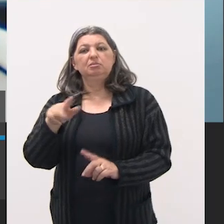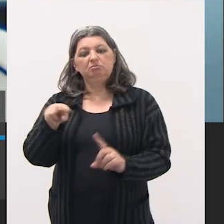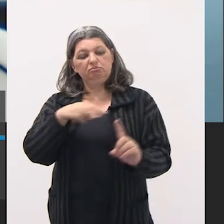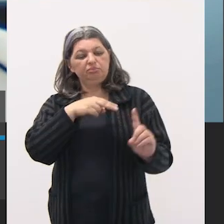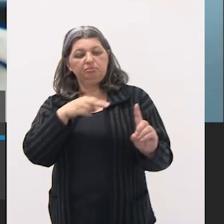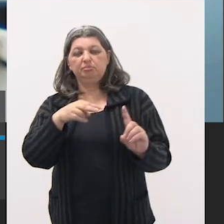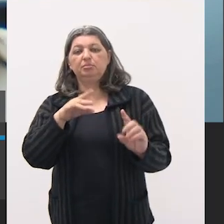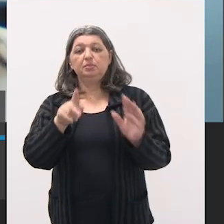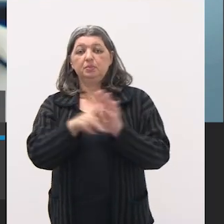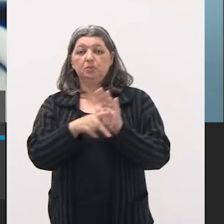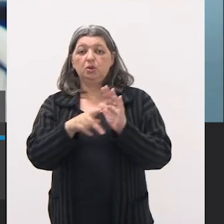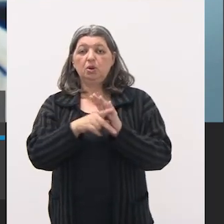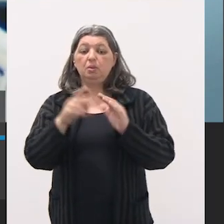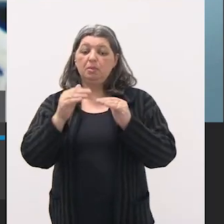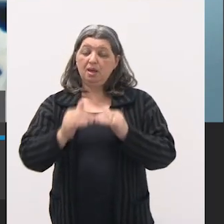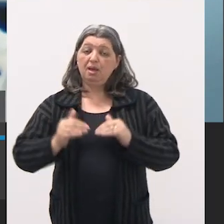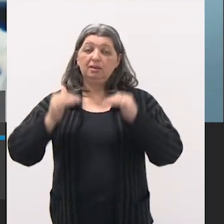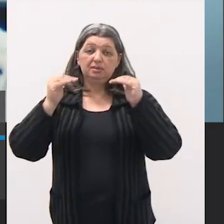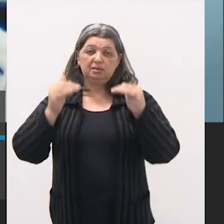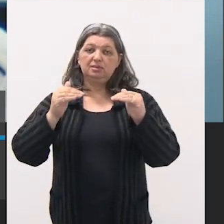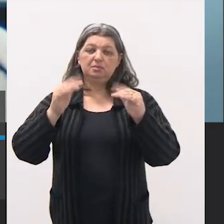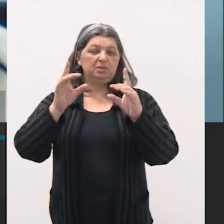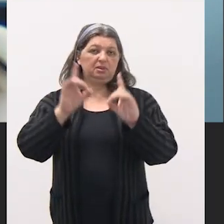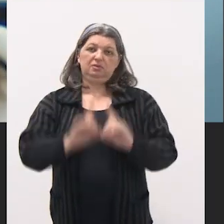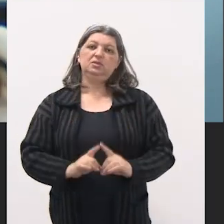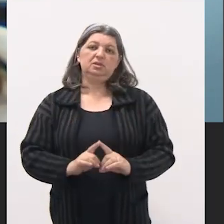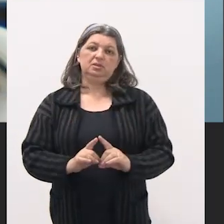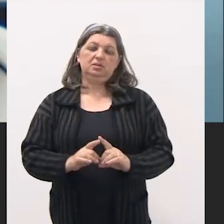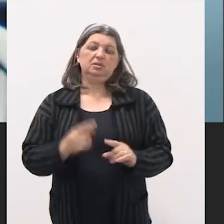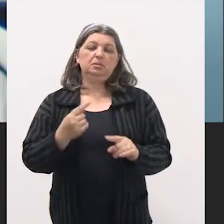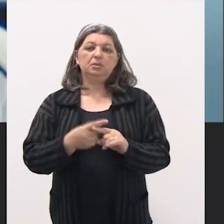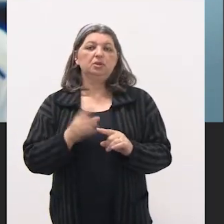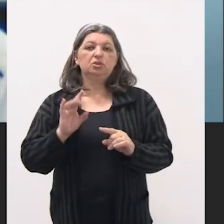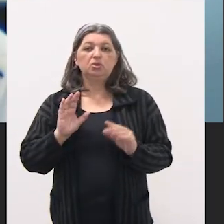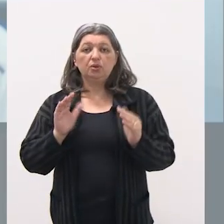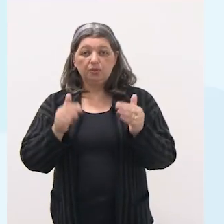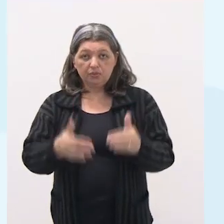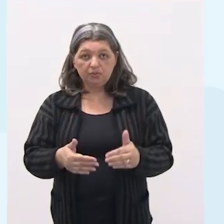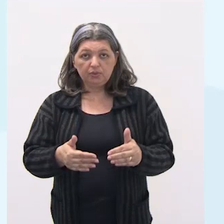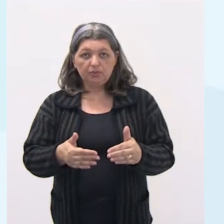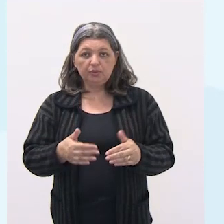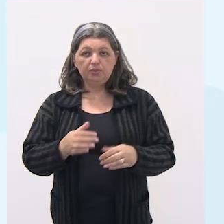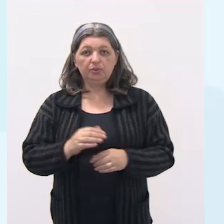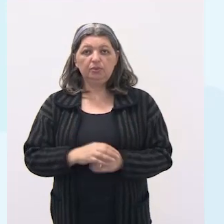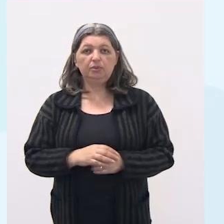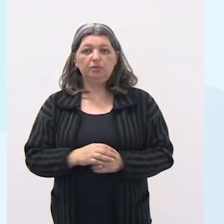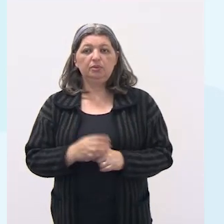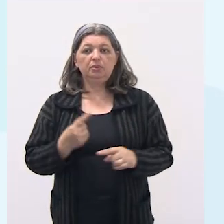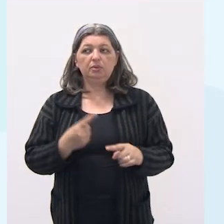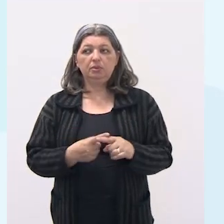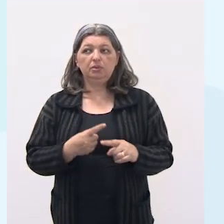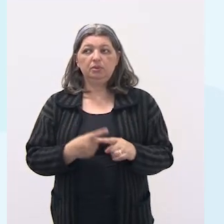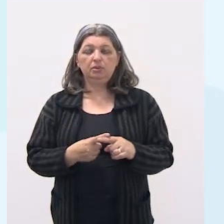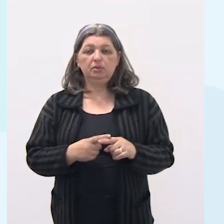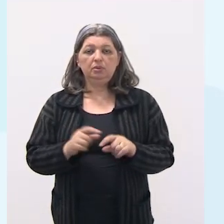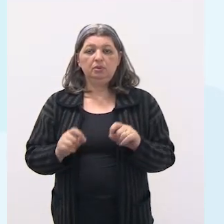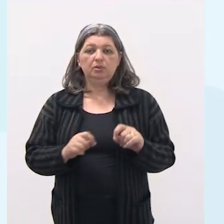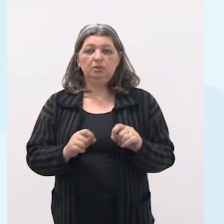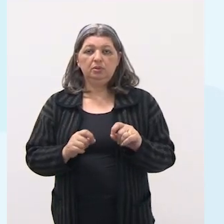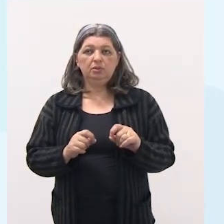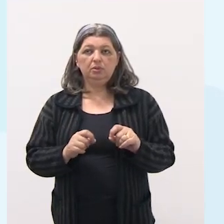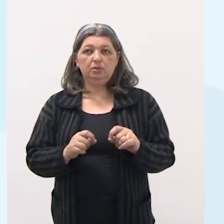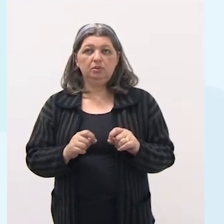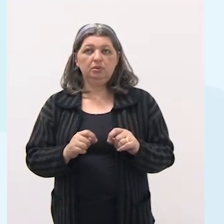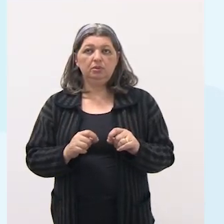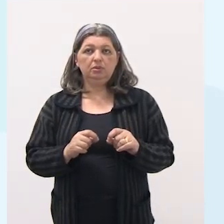deficiência. Quando nós também analisamos dados que a gente tem, dados